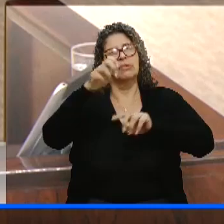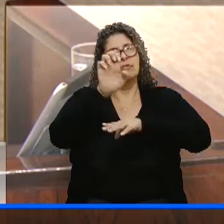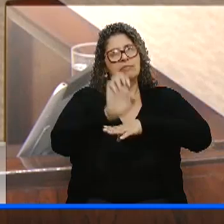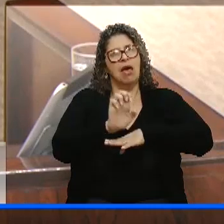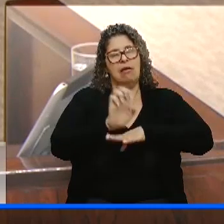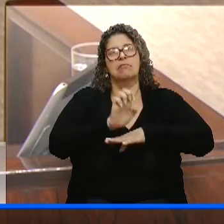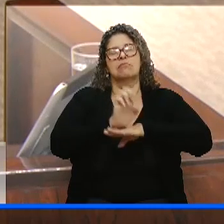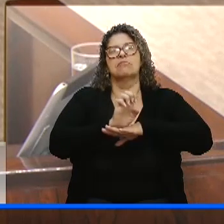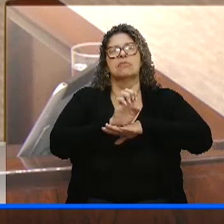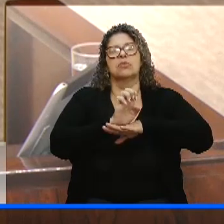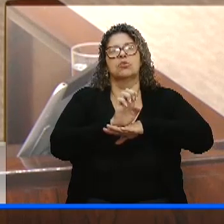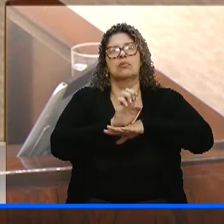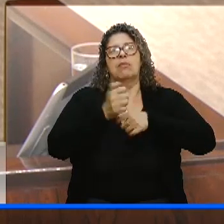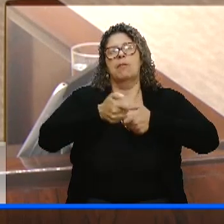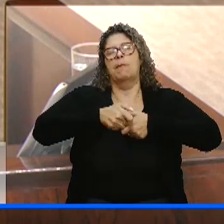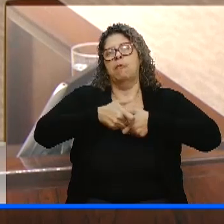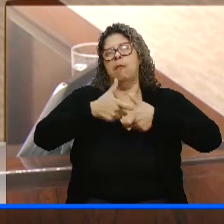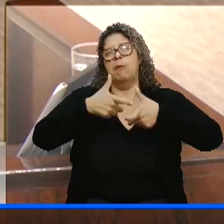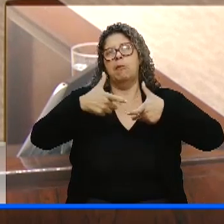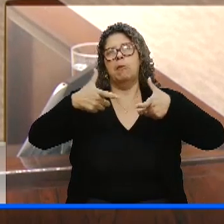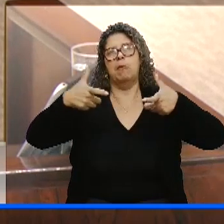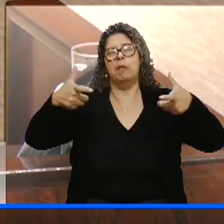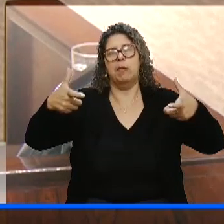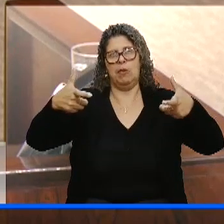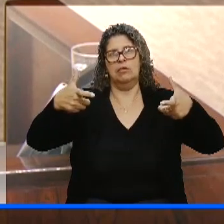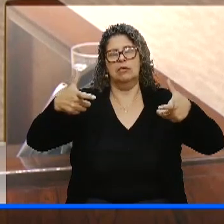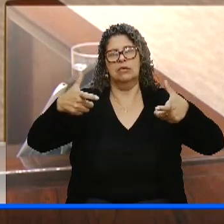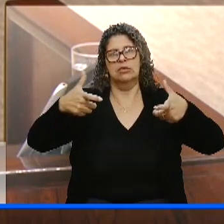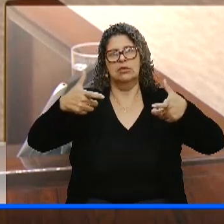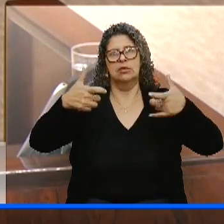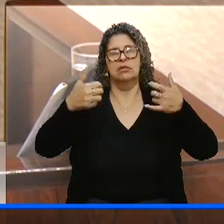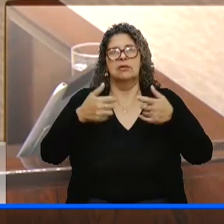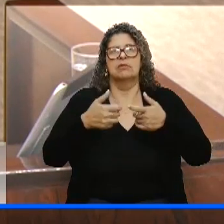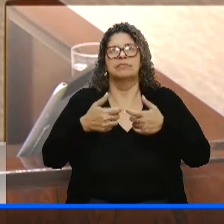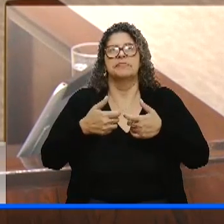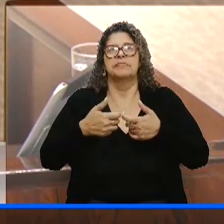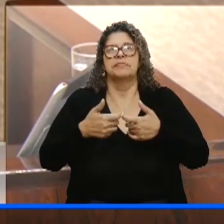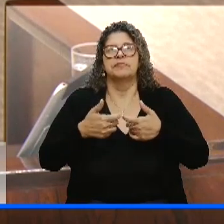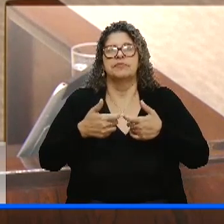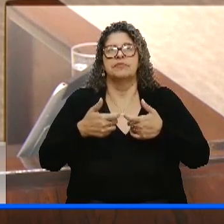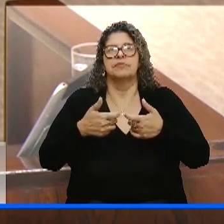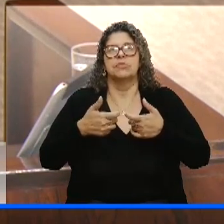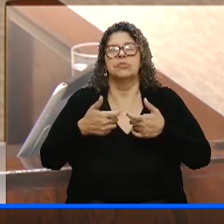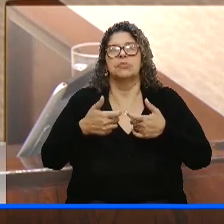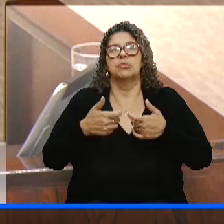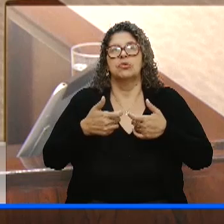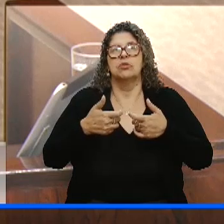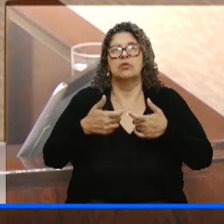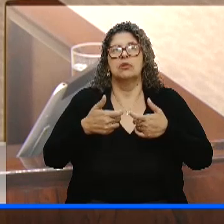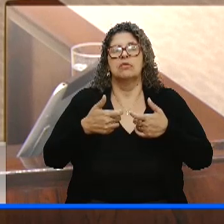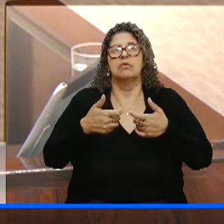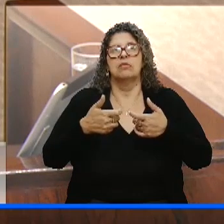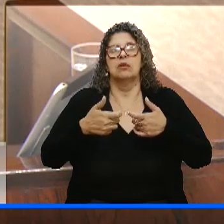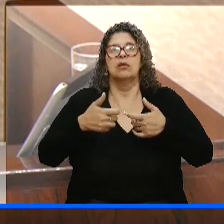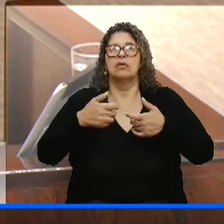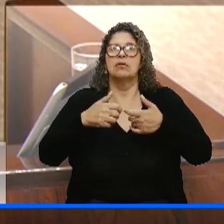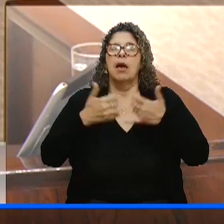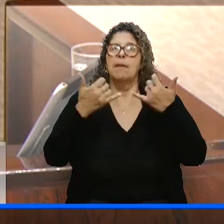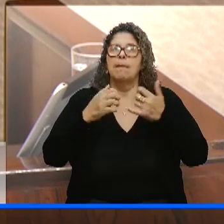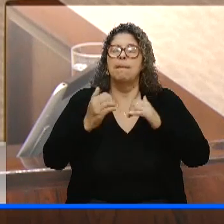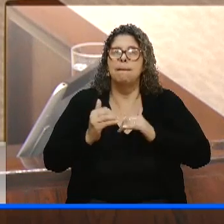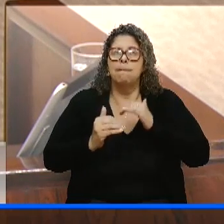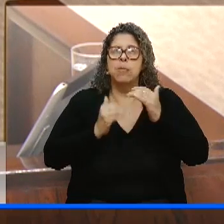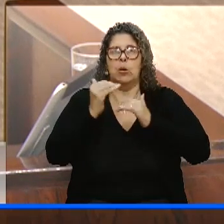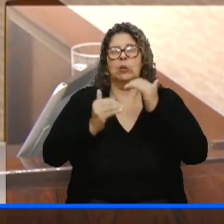maiores com maior número de ligações e na produção